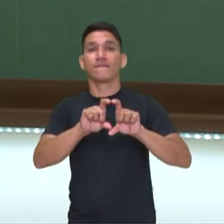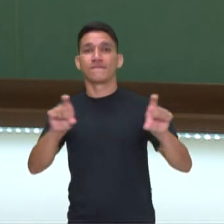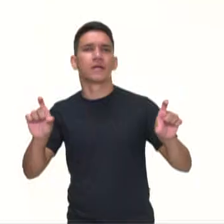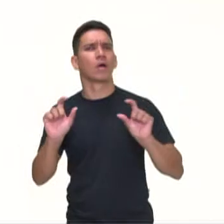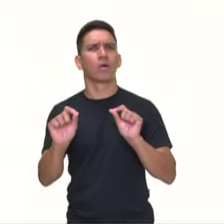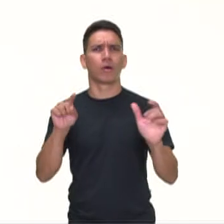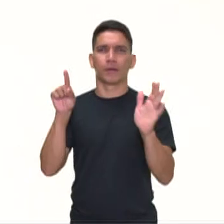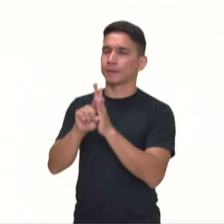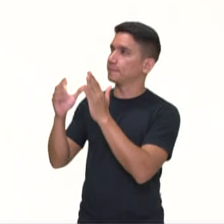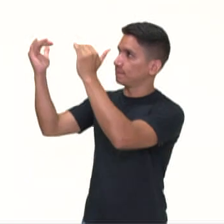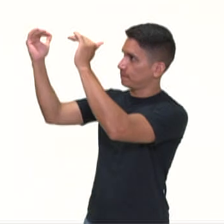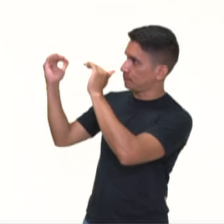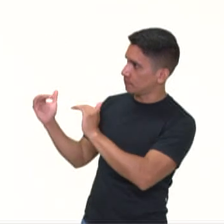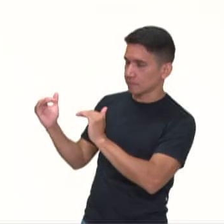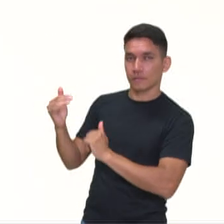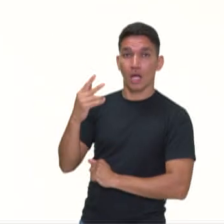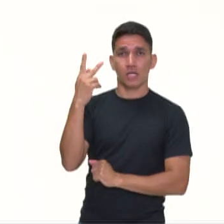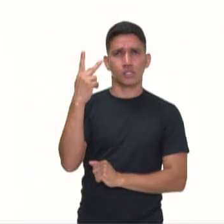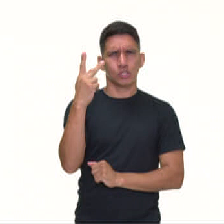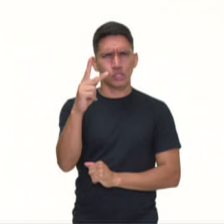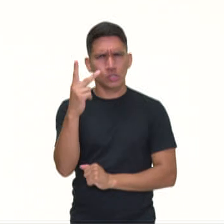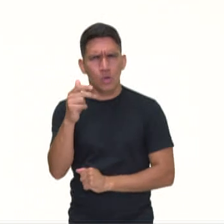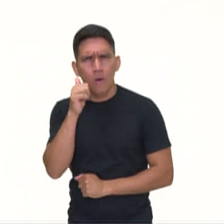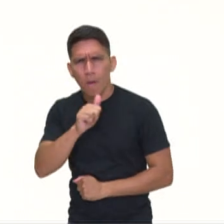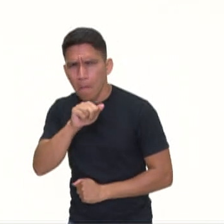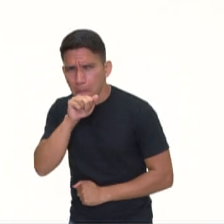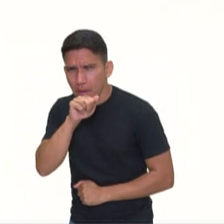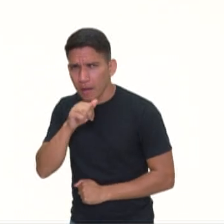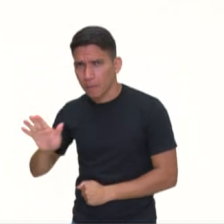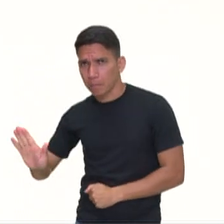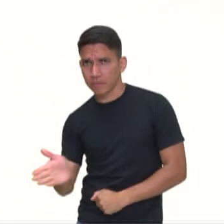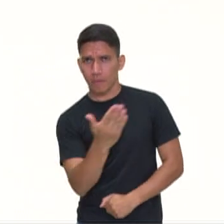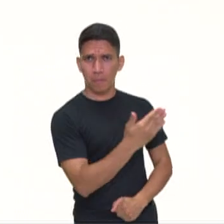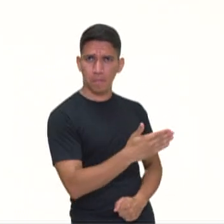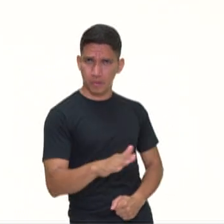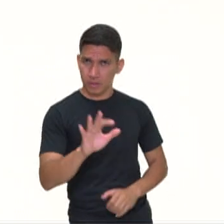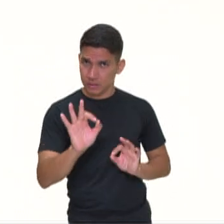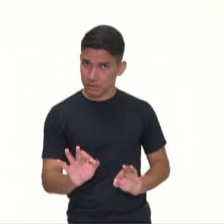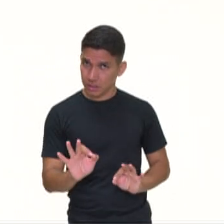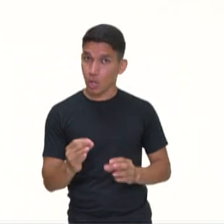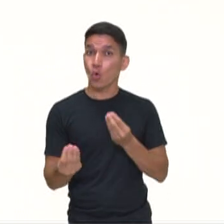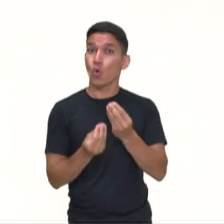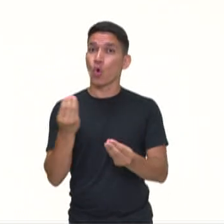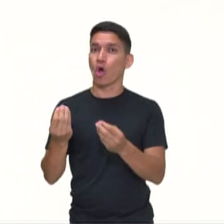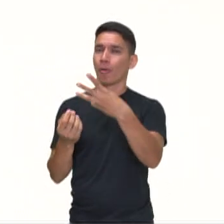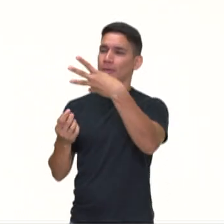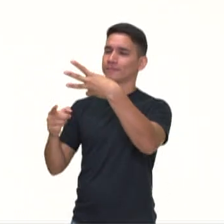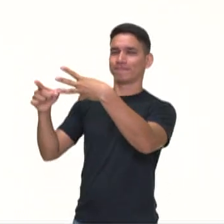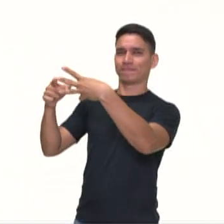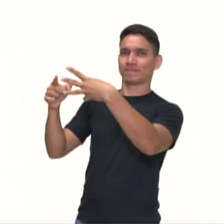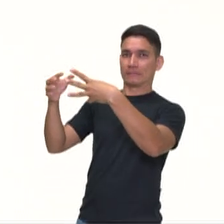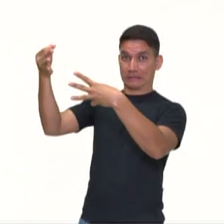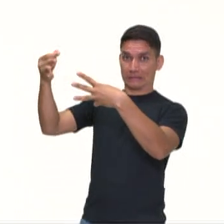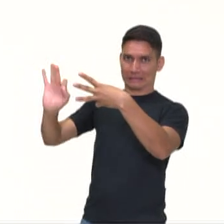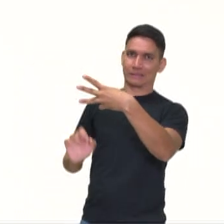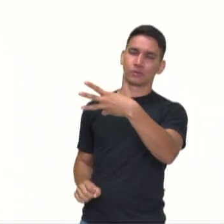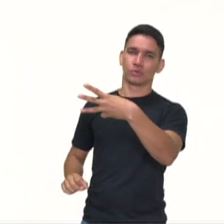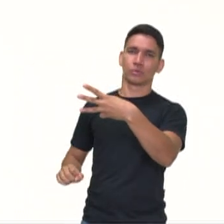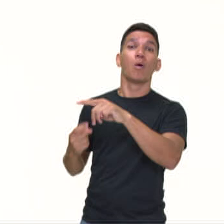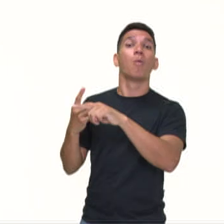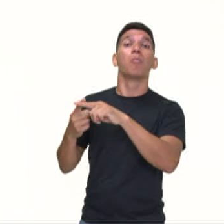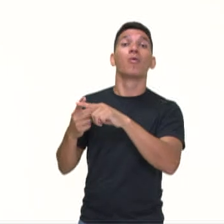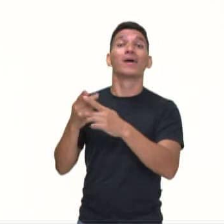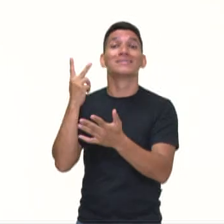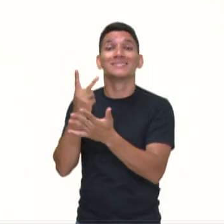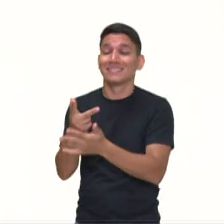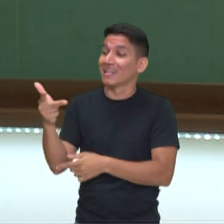nós temos, your mother play tennis, a forma correta é does your mother play tennis? Porque nós